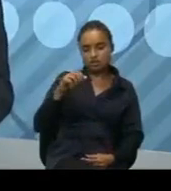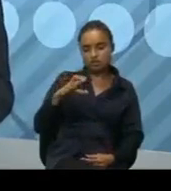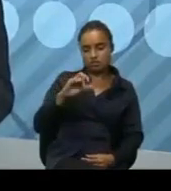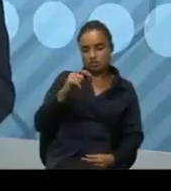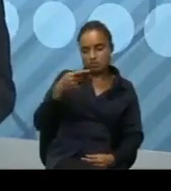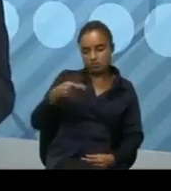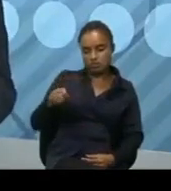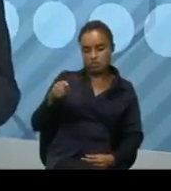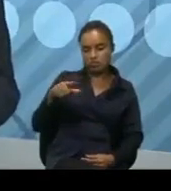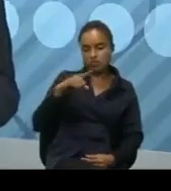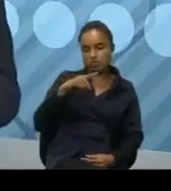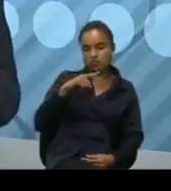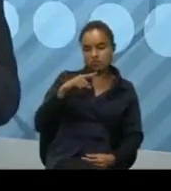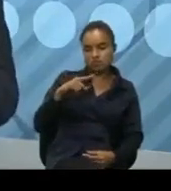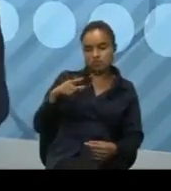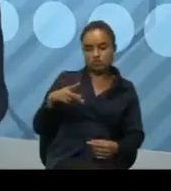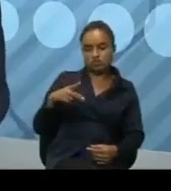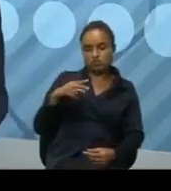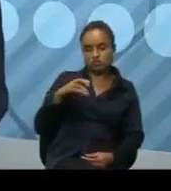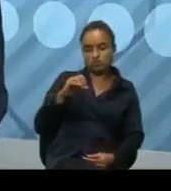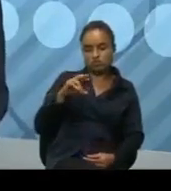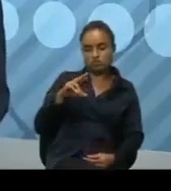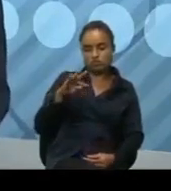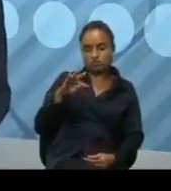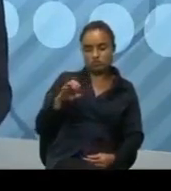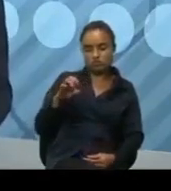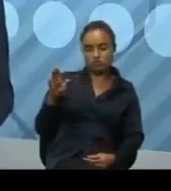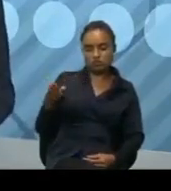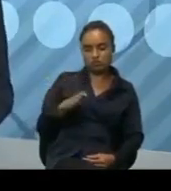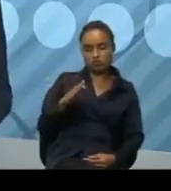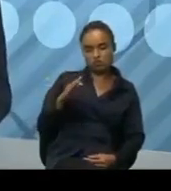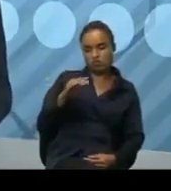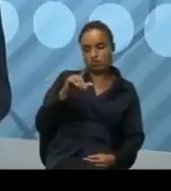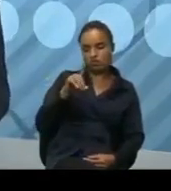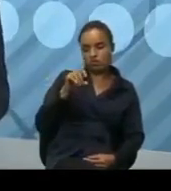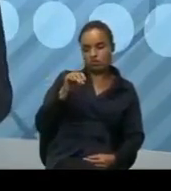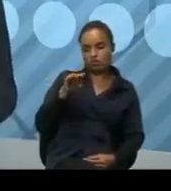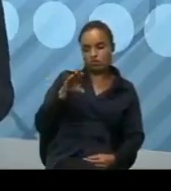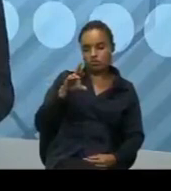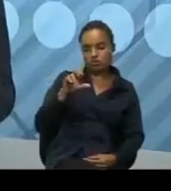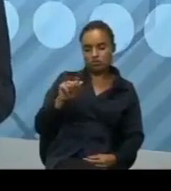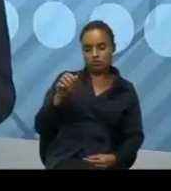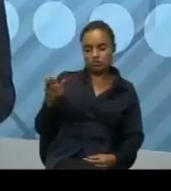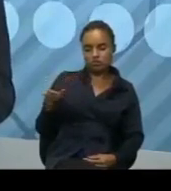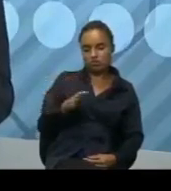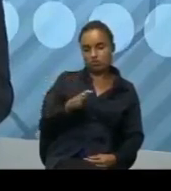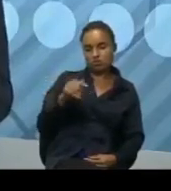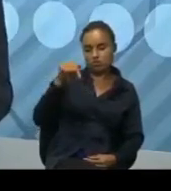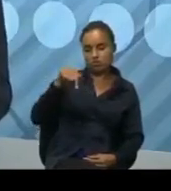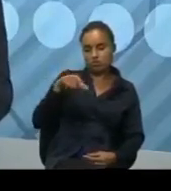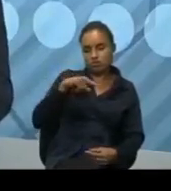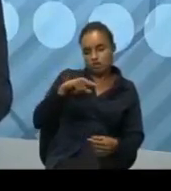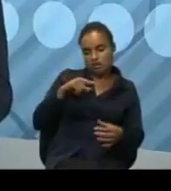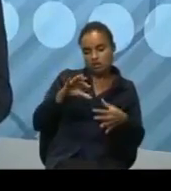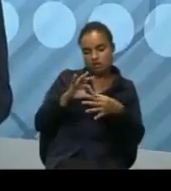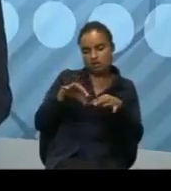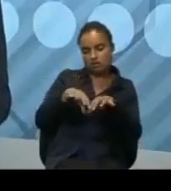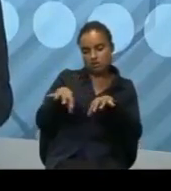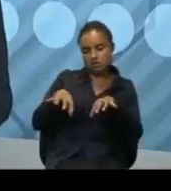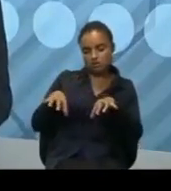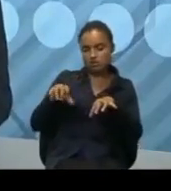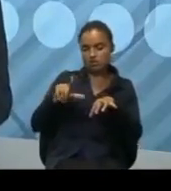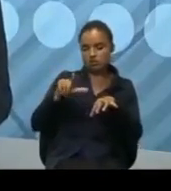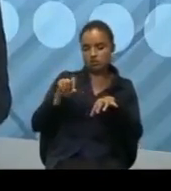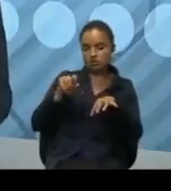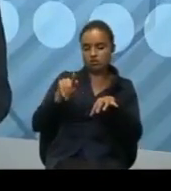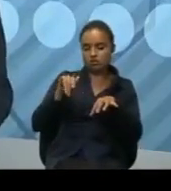de aço. Por que isso? Porque naquele momento eles deram prioridade, né, a logística da obra, o